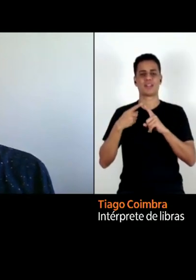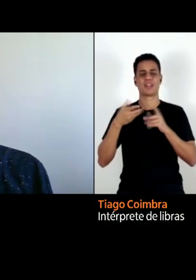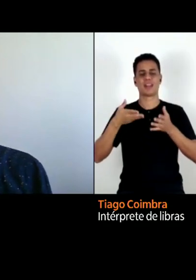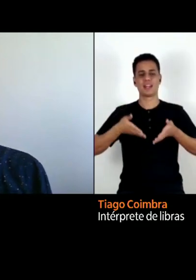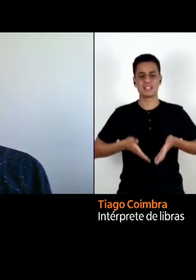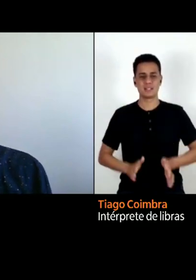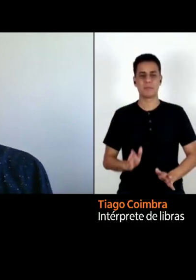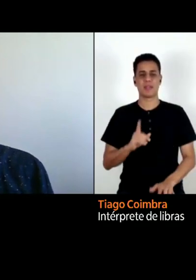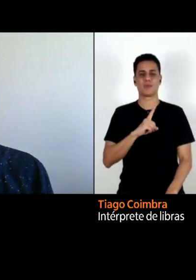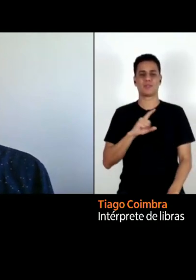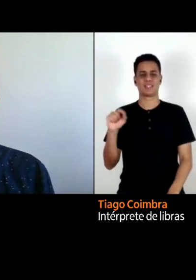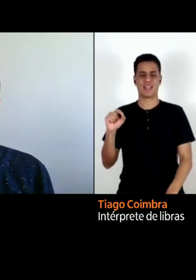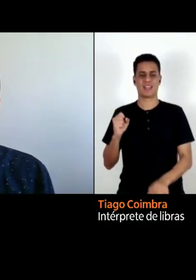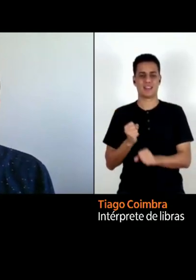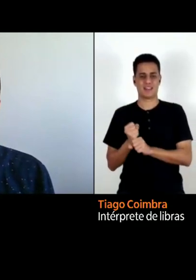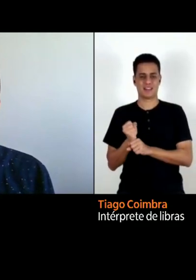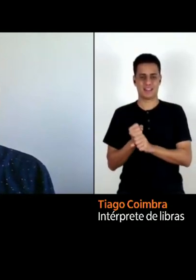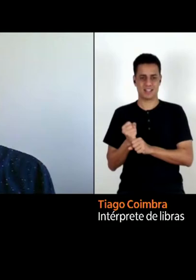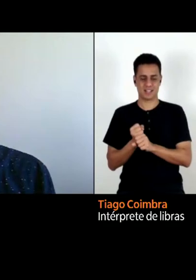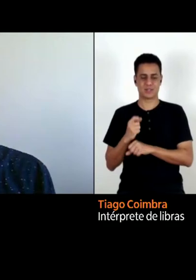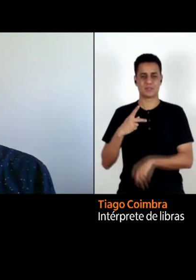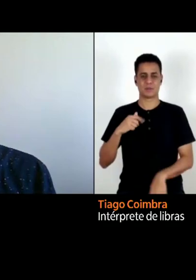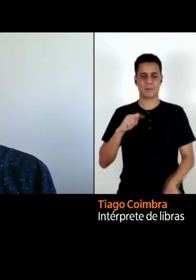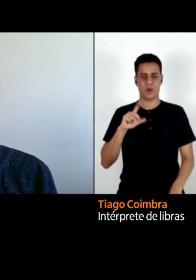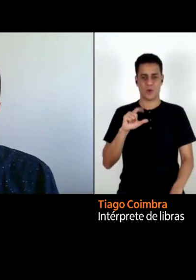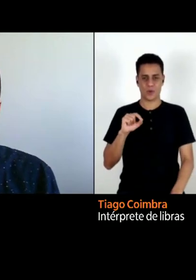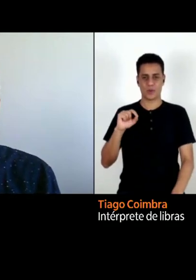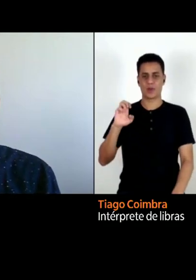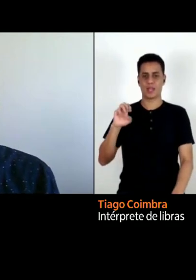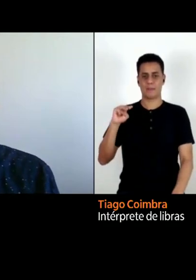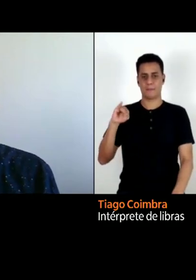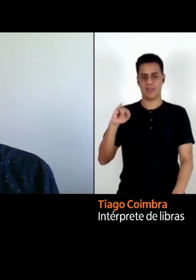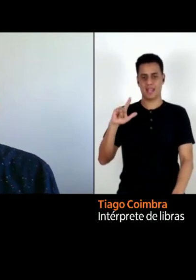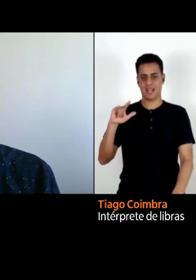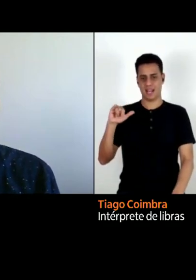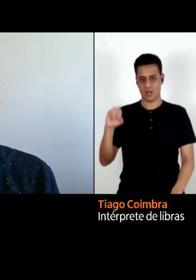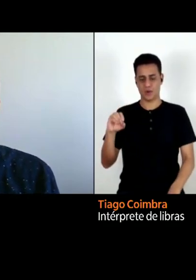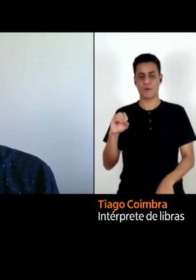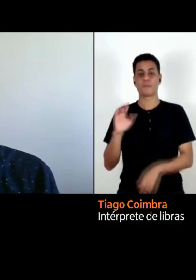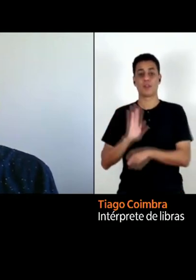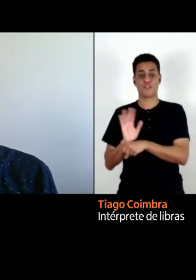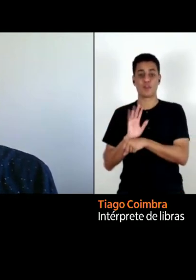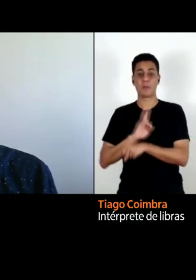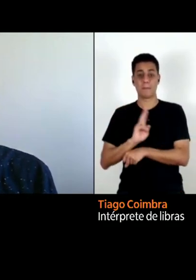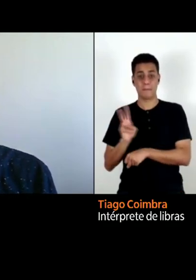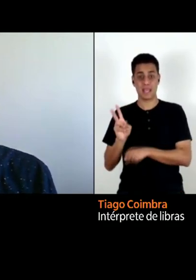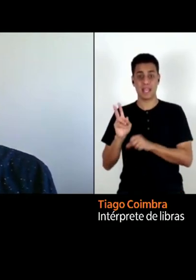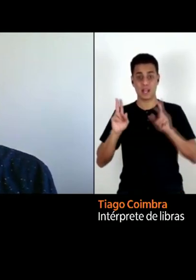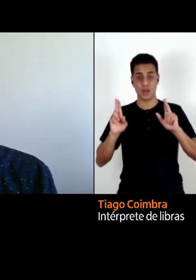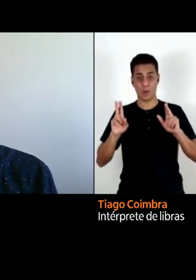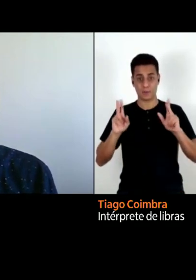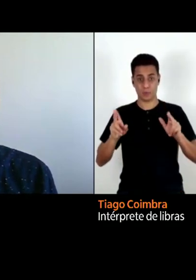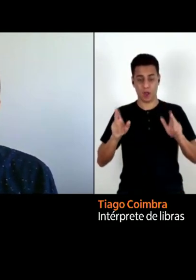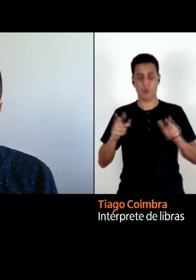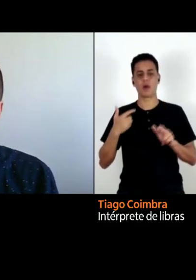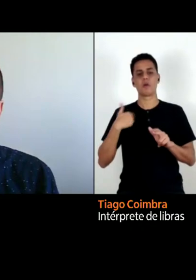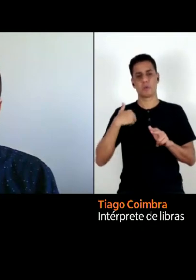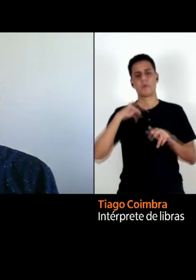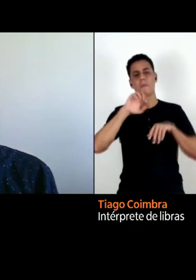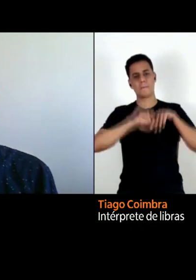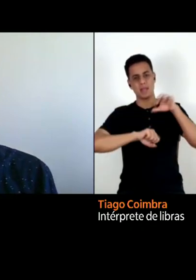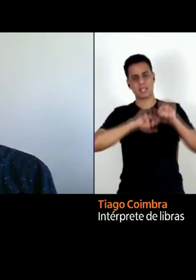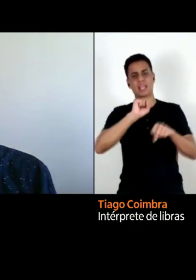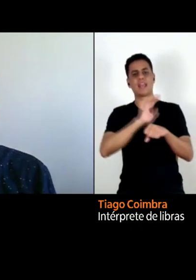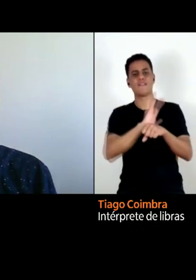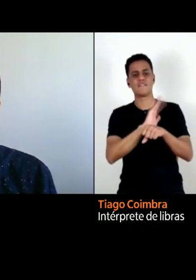no filme homônimo Festejo Muito Pessoal, de 2016, apropriei-me de fragmentos de filmes